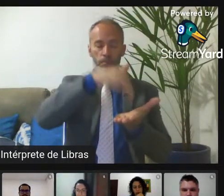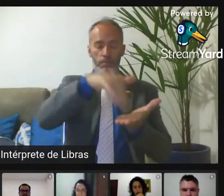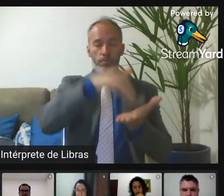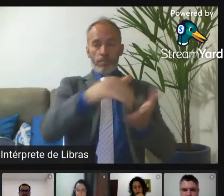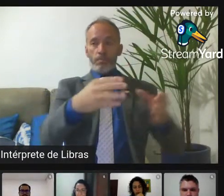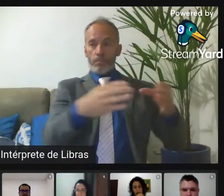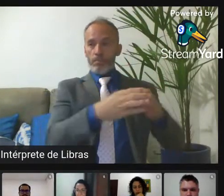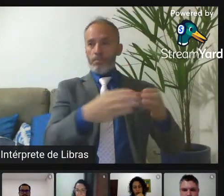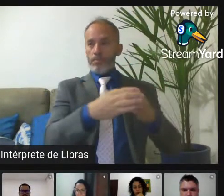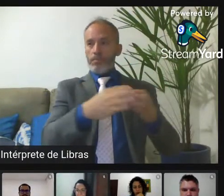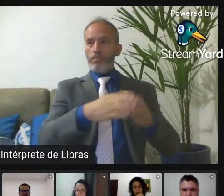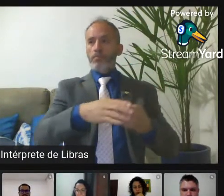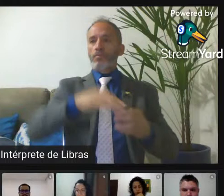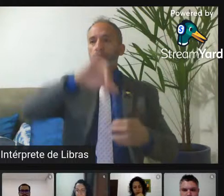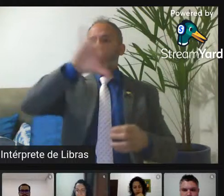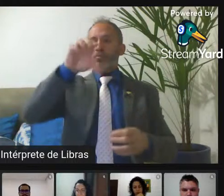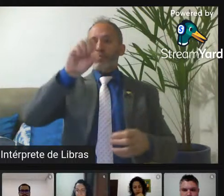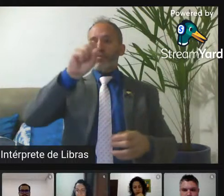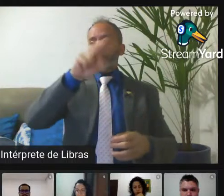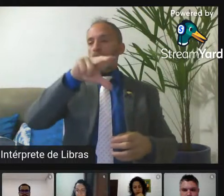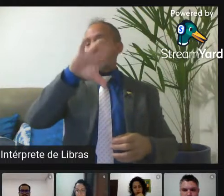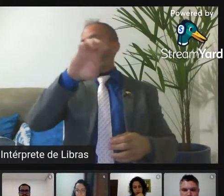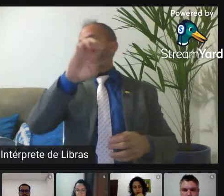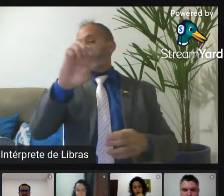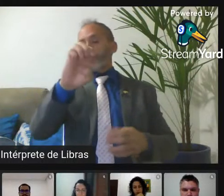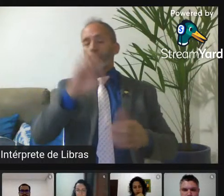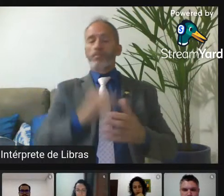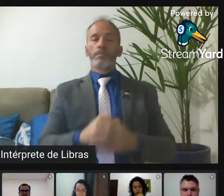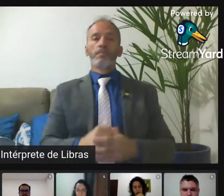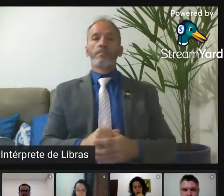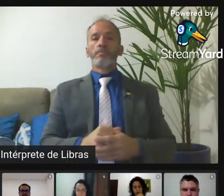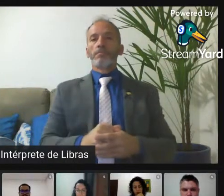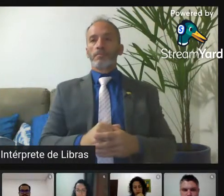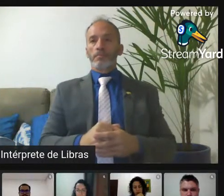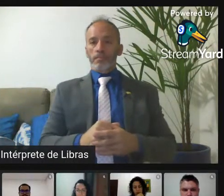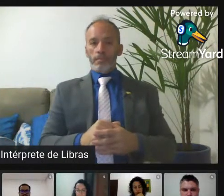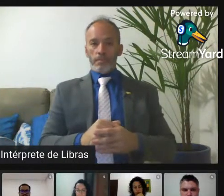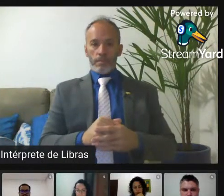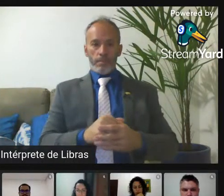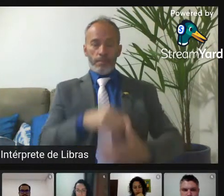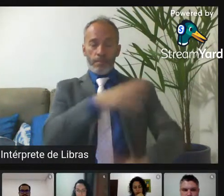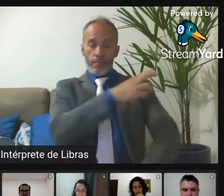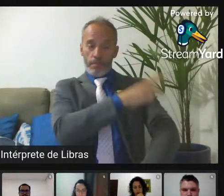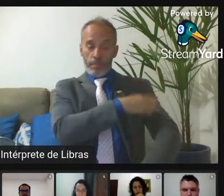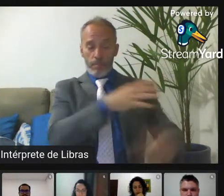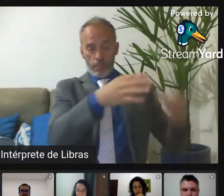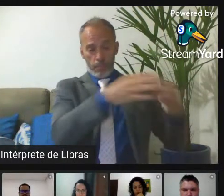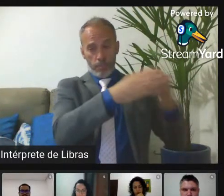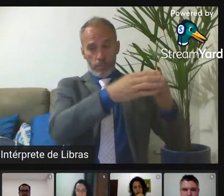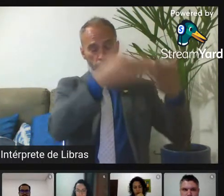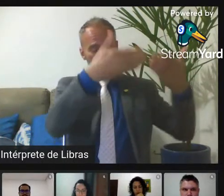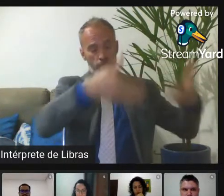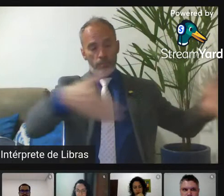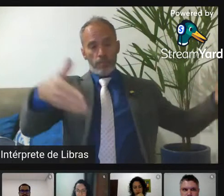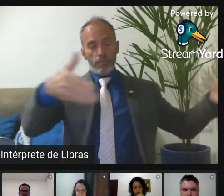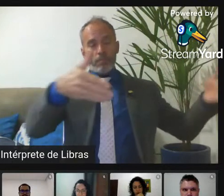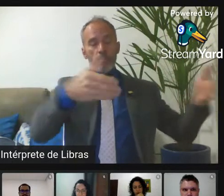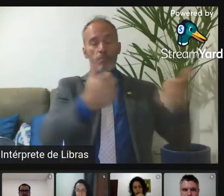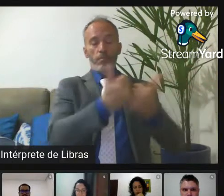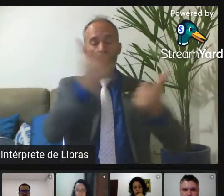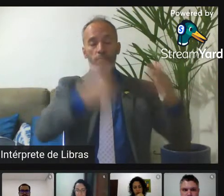Congregação, Josiane Auxiliadora Lacerda Schneider; os membros da Congregação,